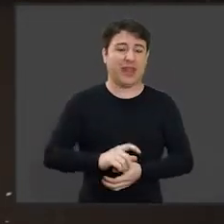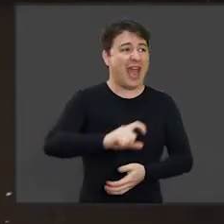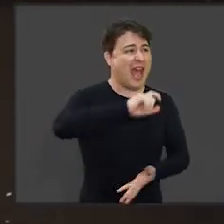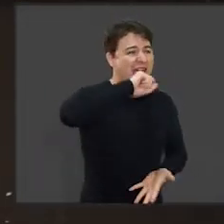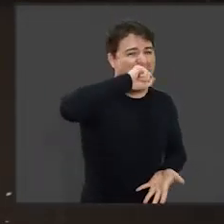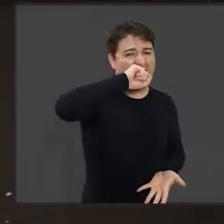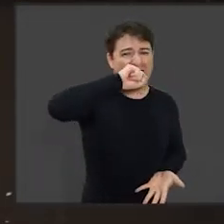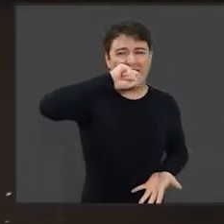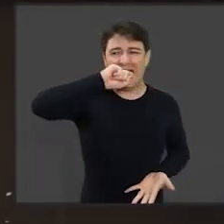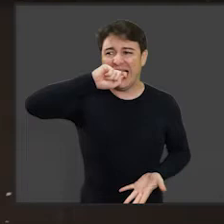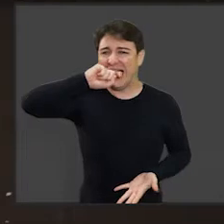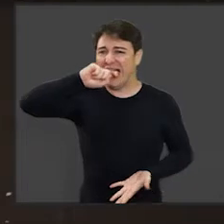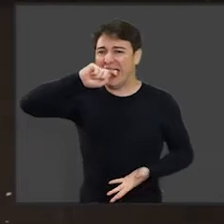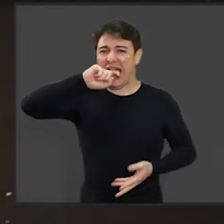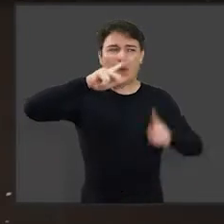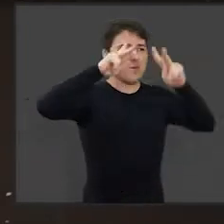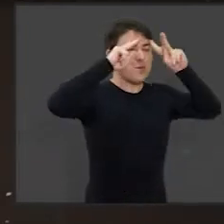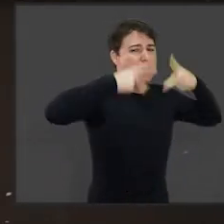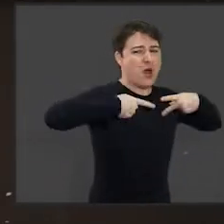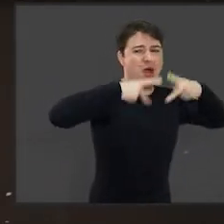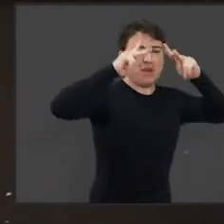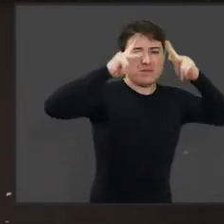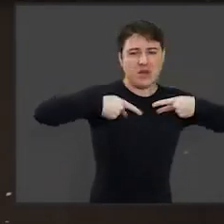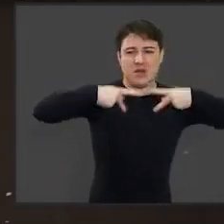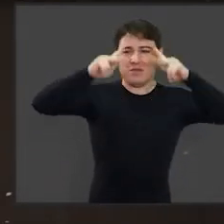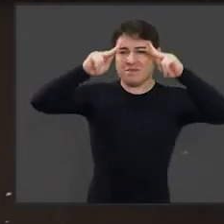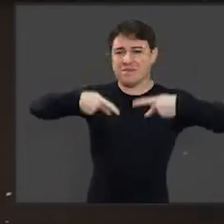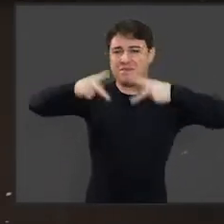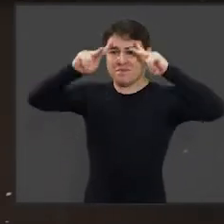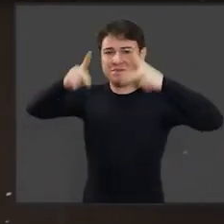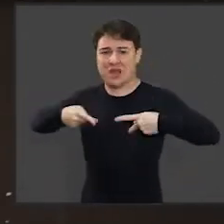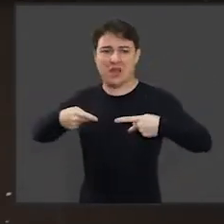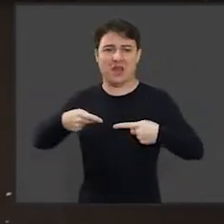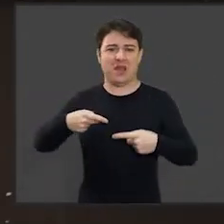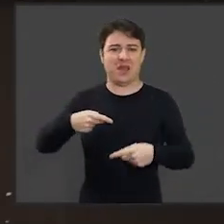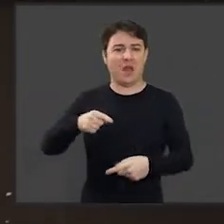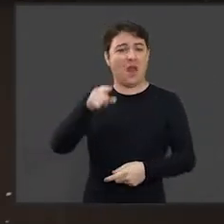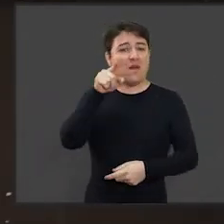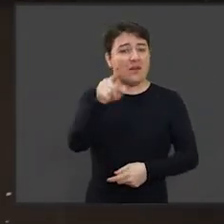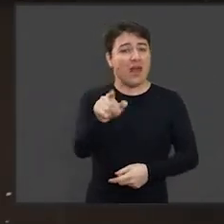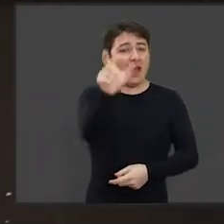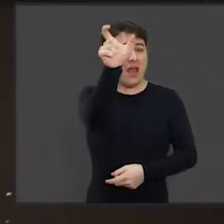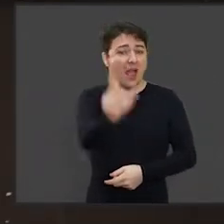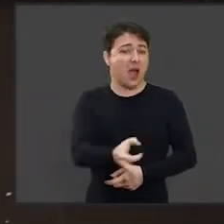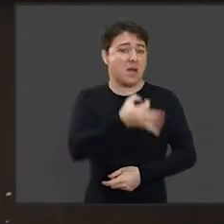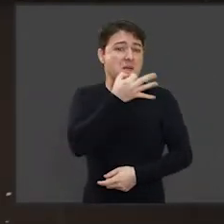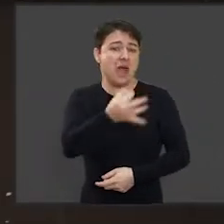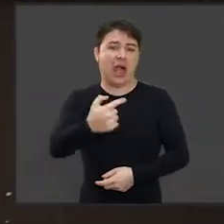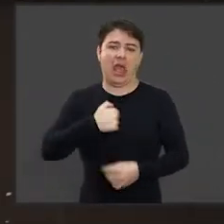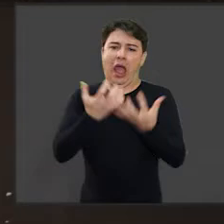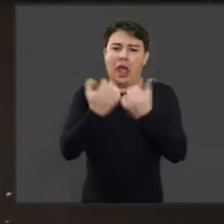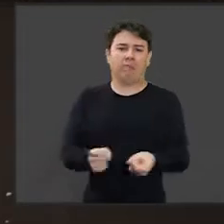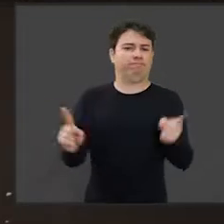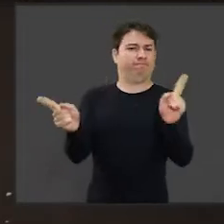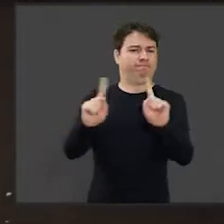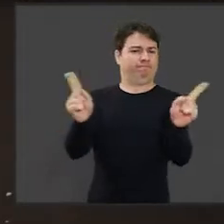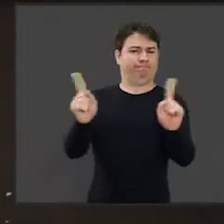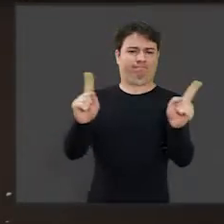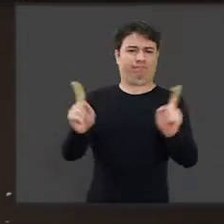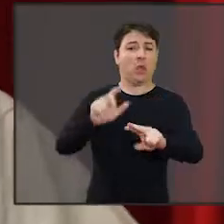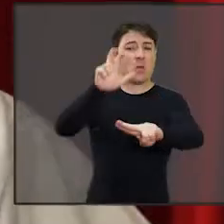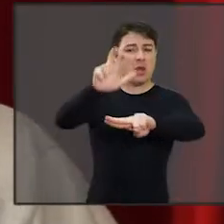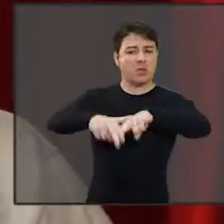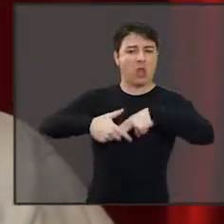hoje, que muitas vezes existe uma intolerância e um individualismo onde eu só consigo ver o mundo do meu próprio jeito e eu não